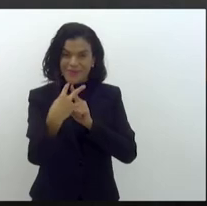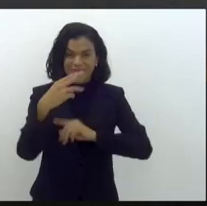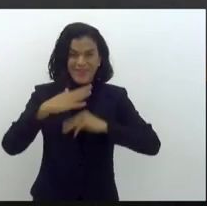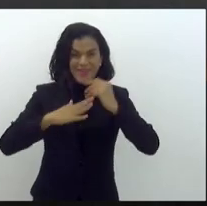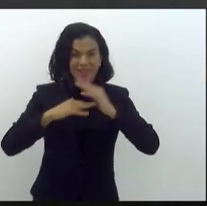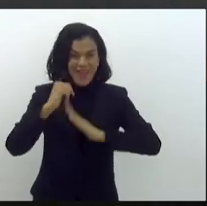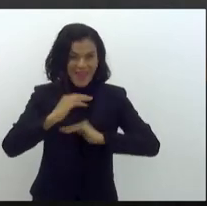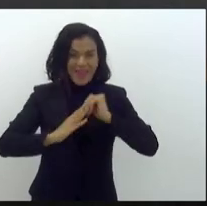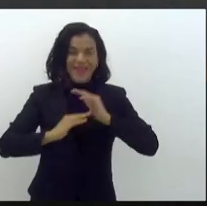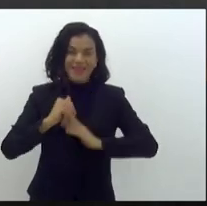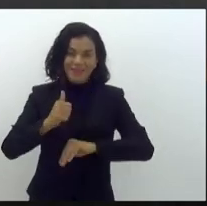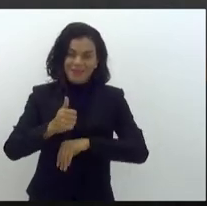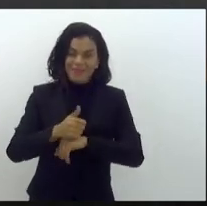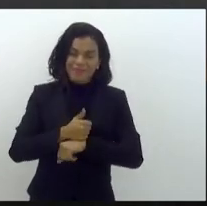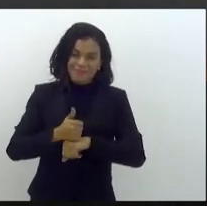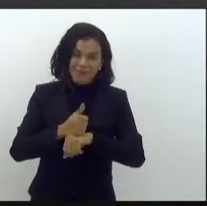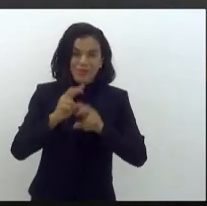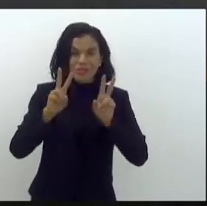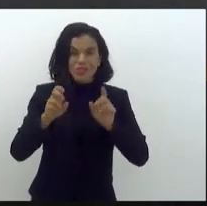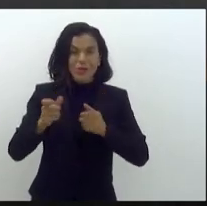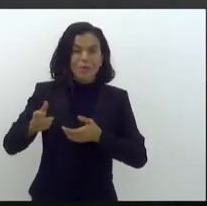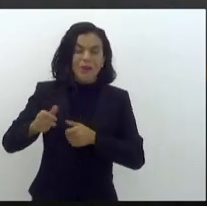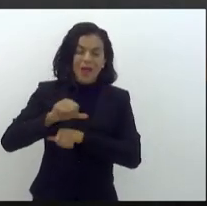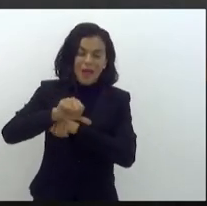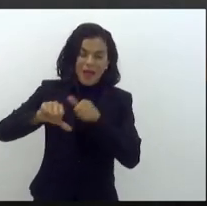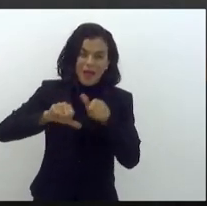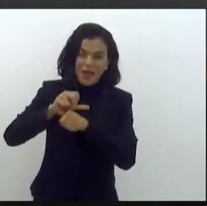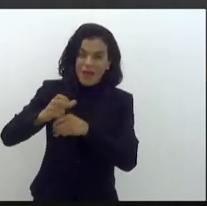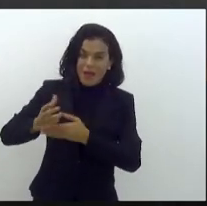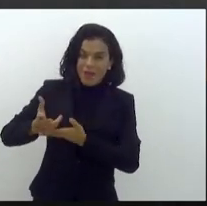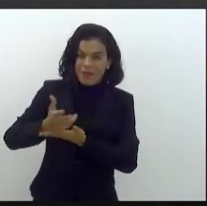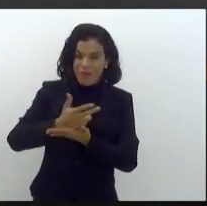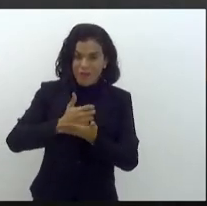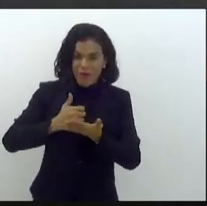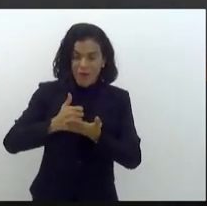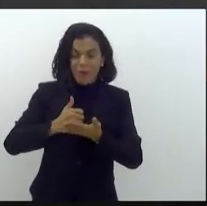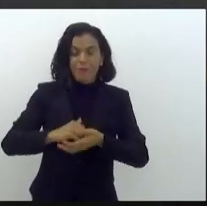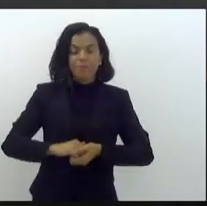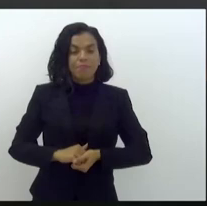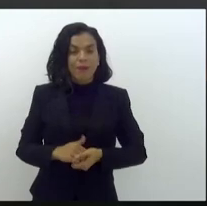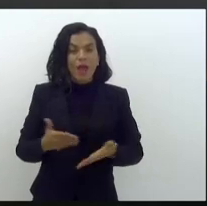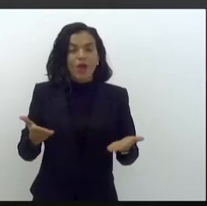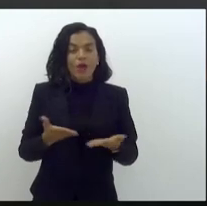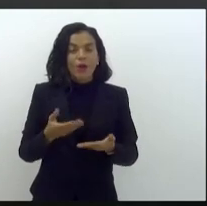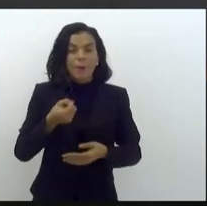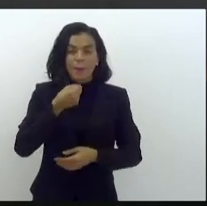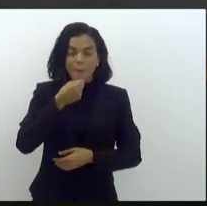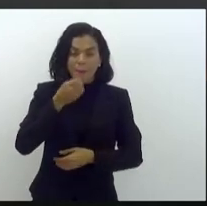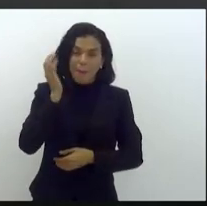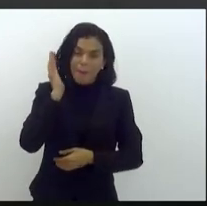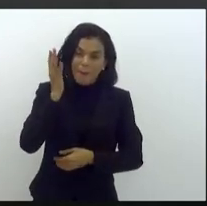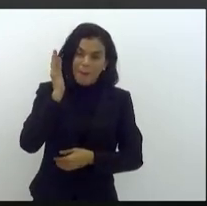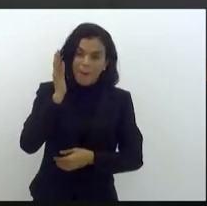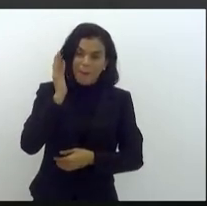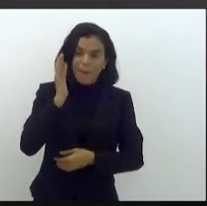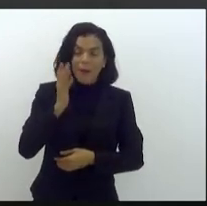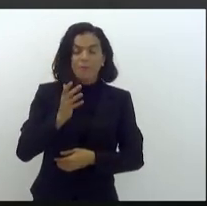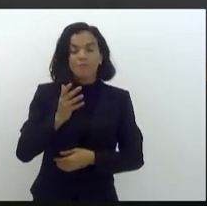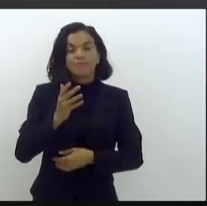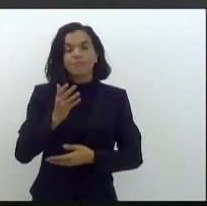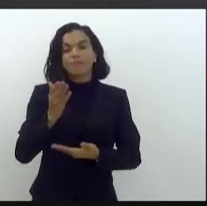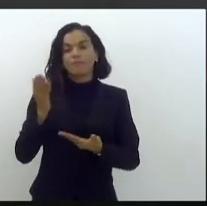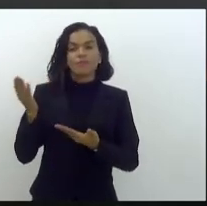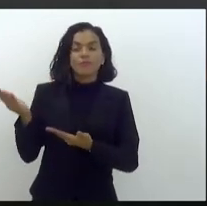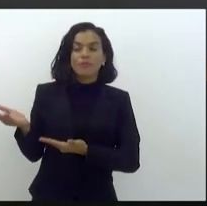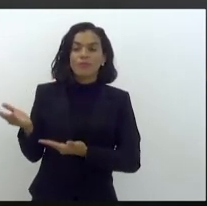tecnicidade e tal da reforma e sem mais delongas eu passo a palavra para o